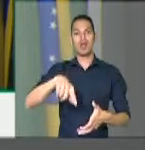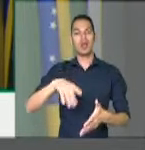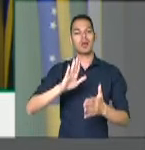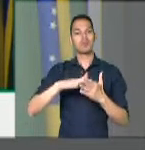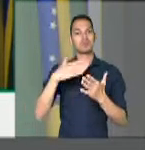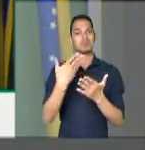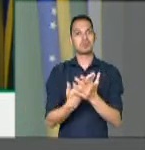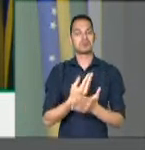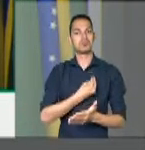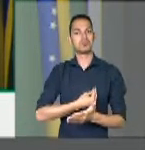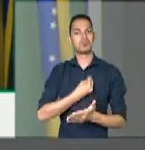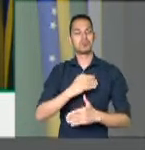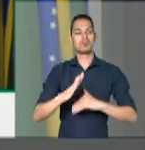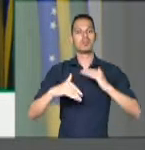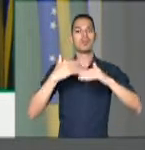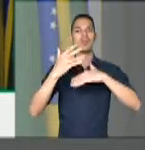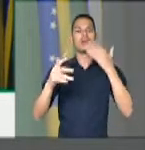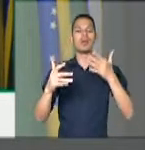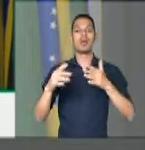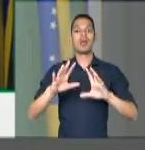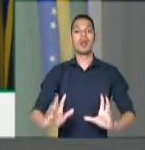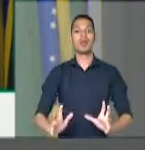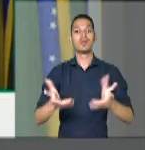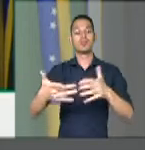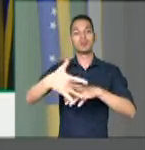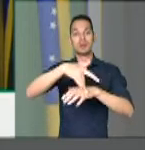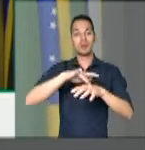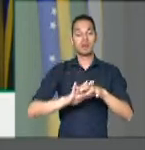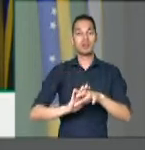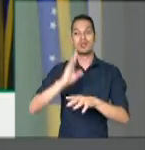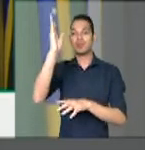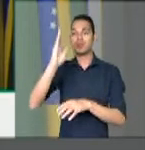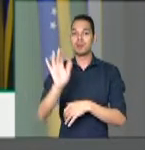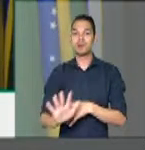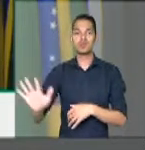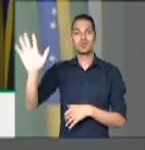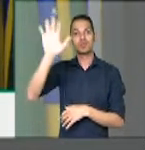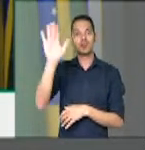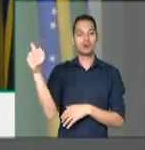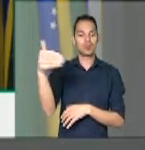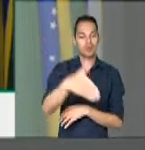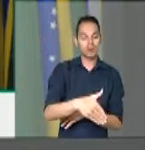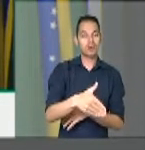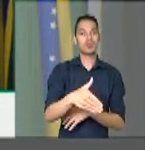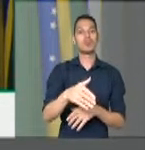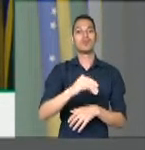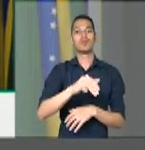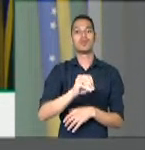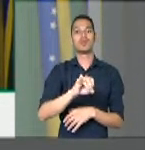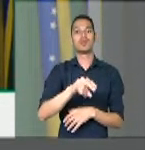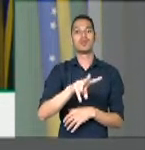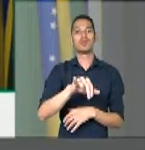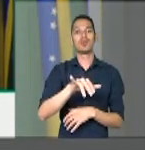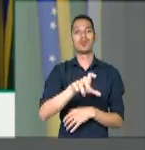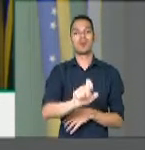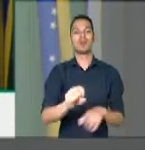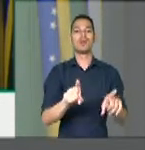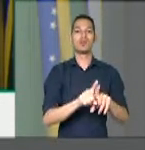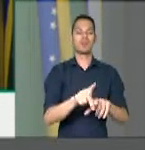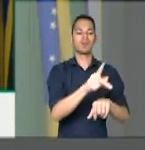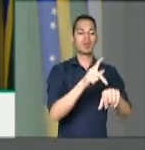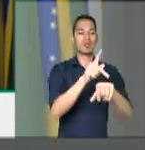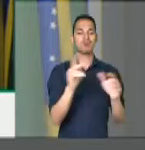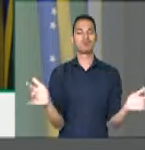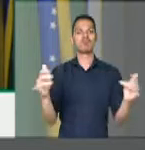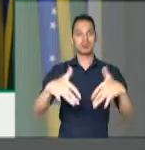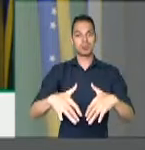vida. E o Festival de Dança, que traz pessoas do Brasil todo e do exterior para a nossa cidade, que movimenta Joinville pelos próximos 12 dias.